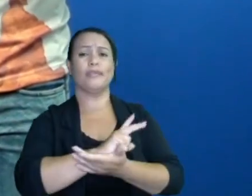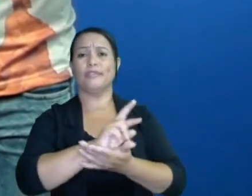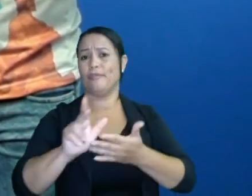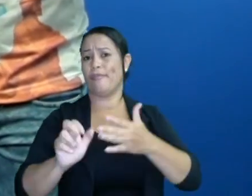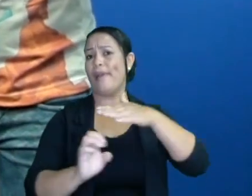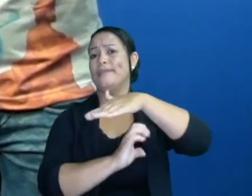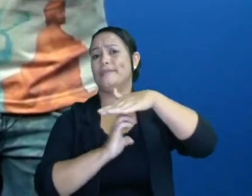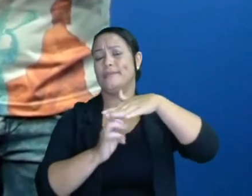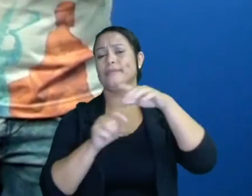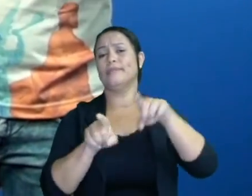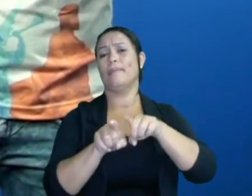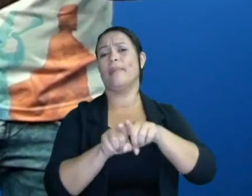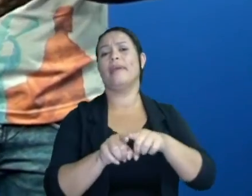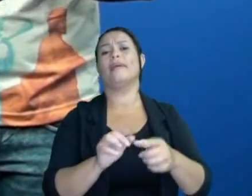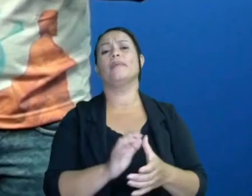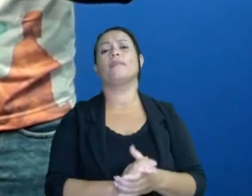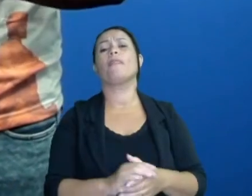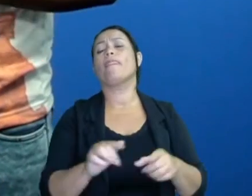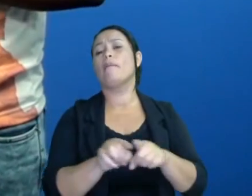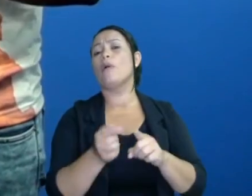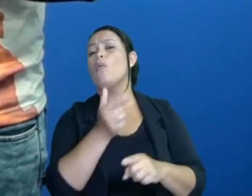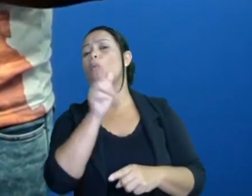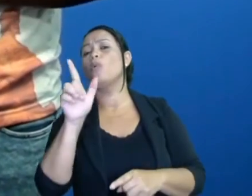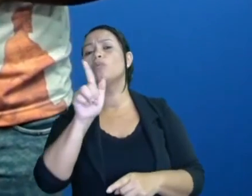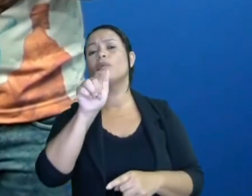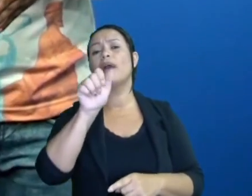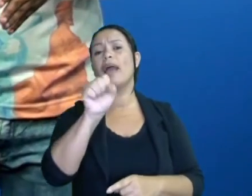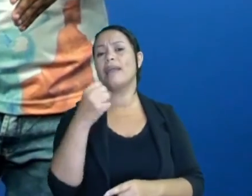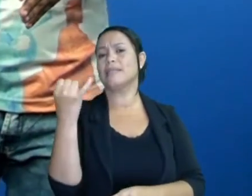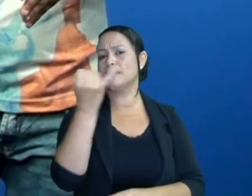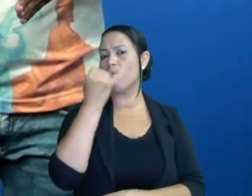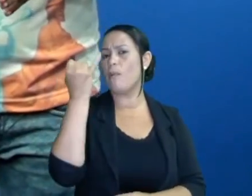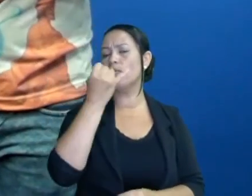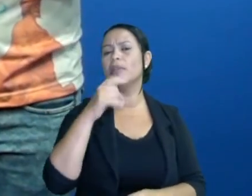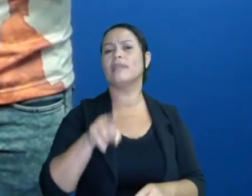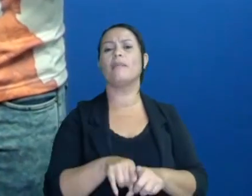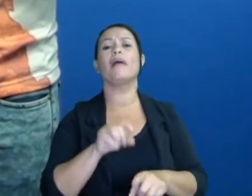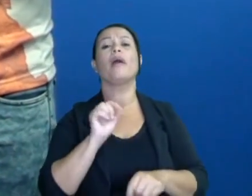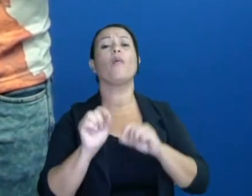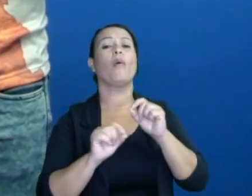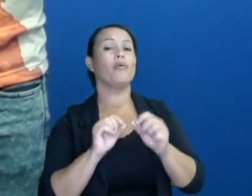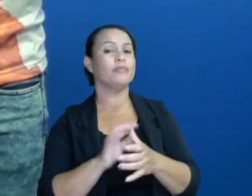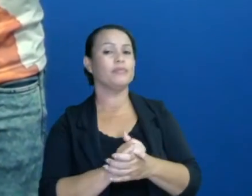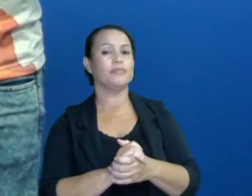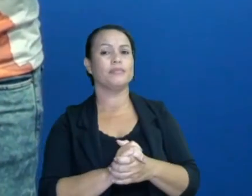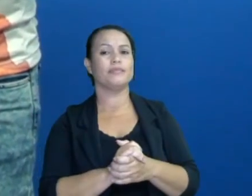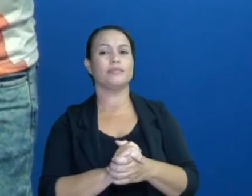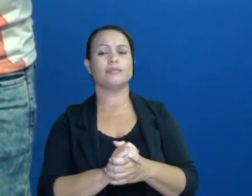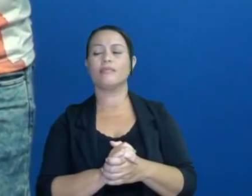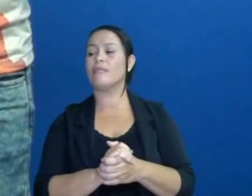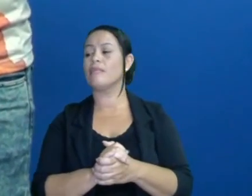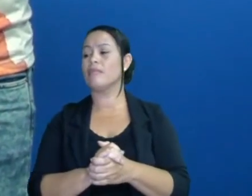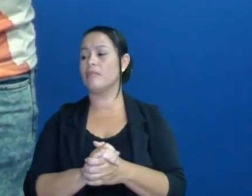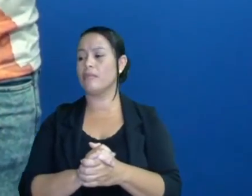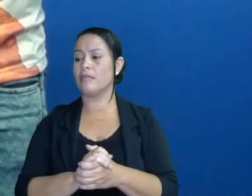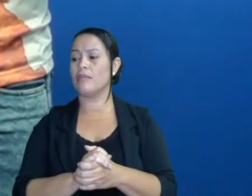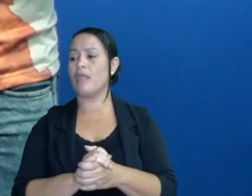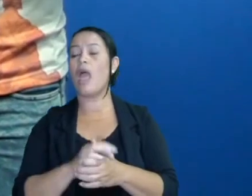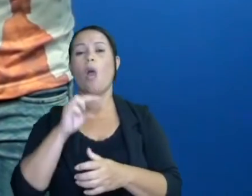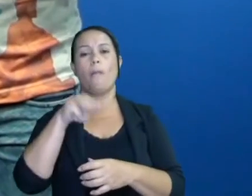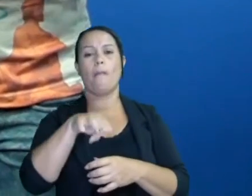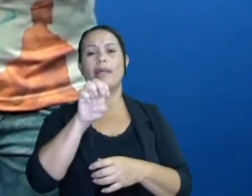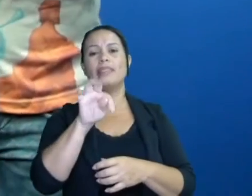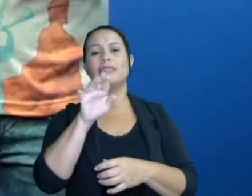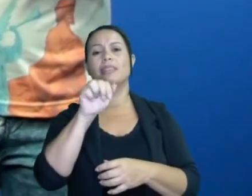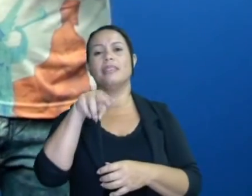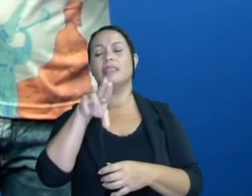extintor de incêndio. Um outro gás importante no nosso cotidiano também é o gás